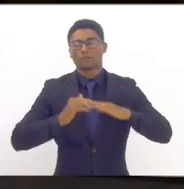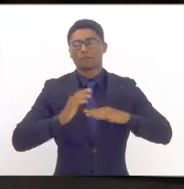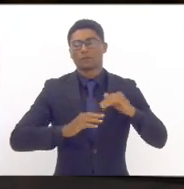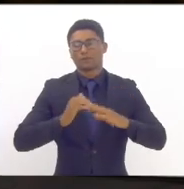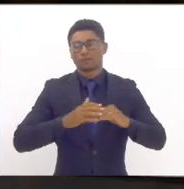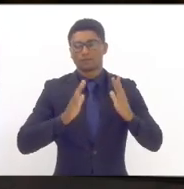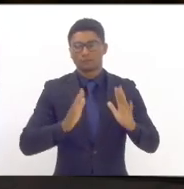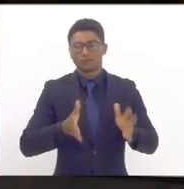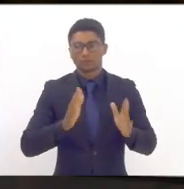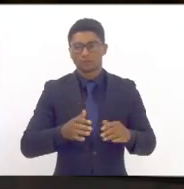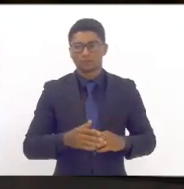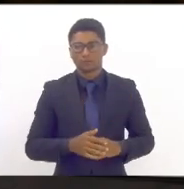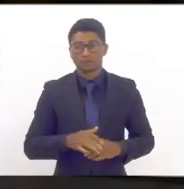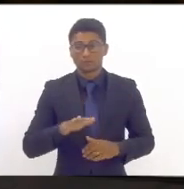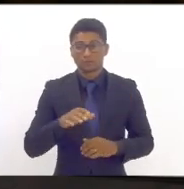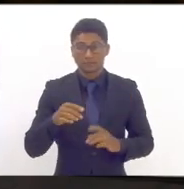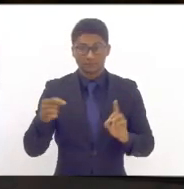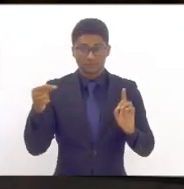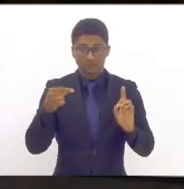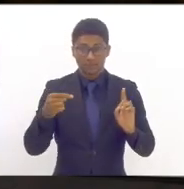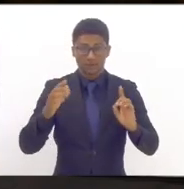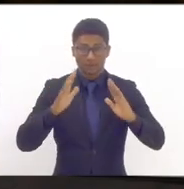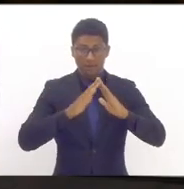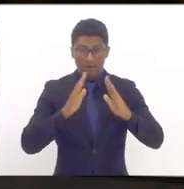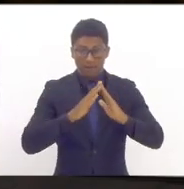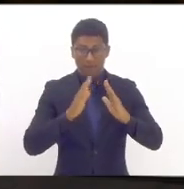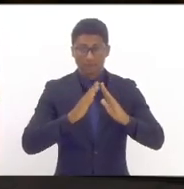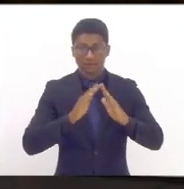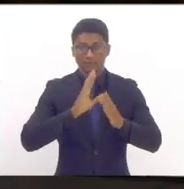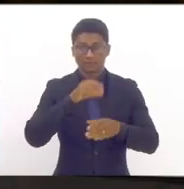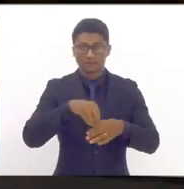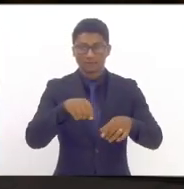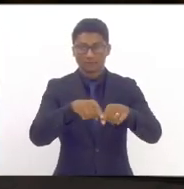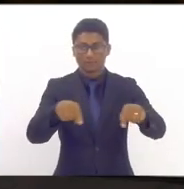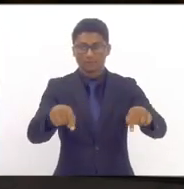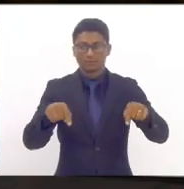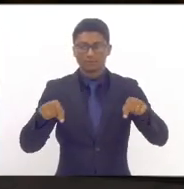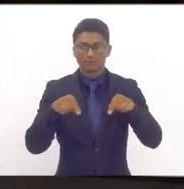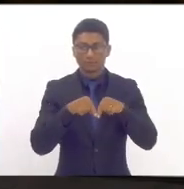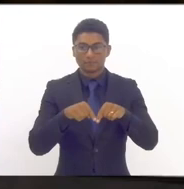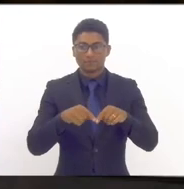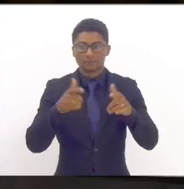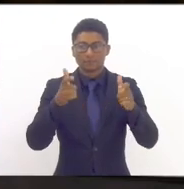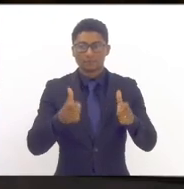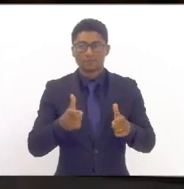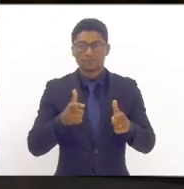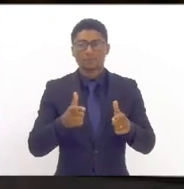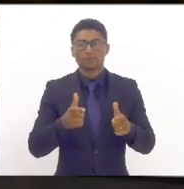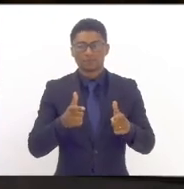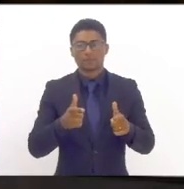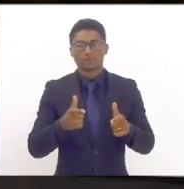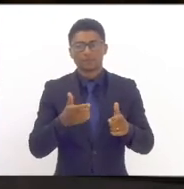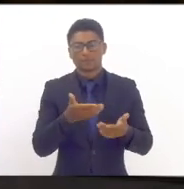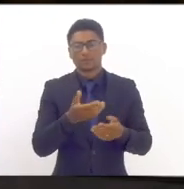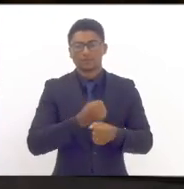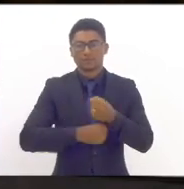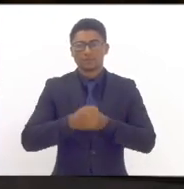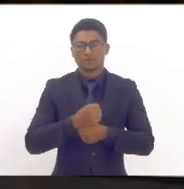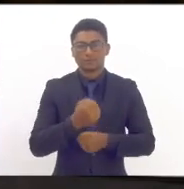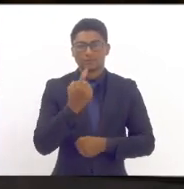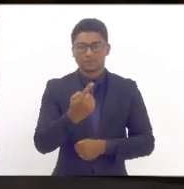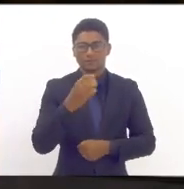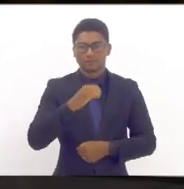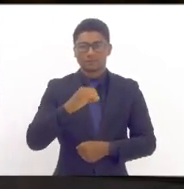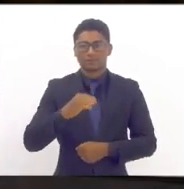Pedro apresentava telejornal na sala de casa, na sala da Dona Valéria, no Jacaré, em 1996, já são 26